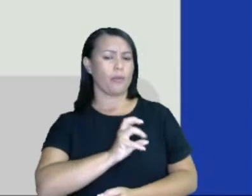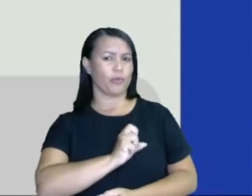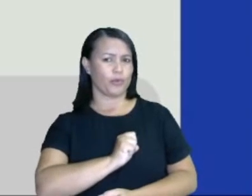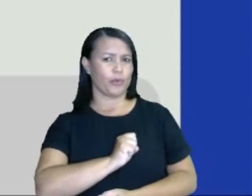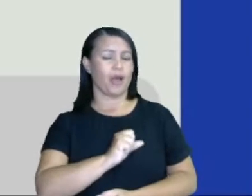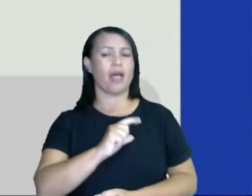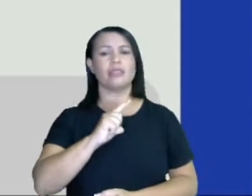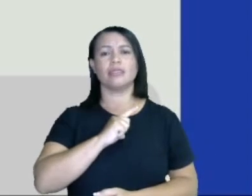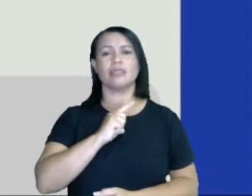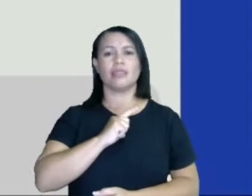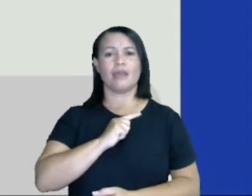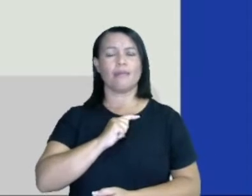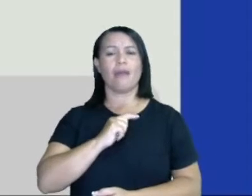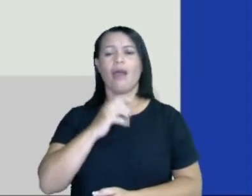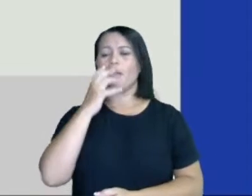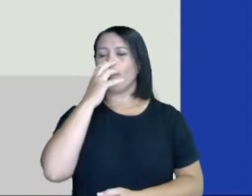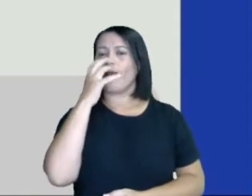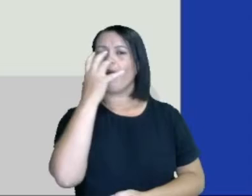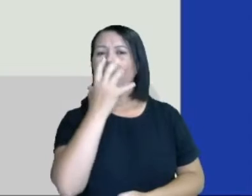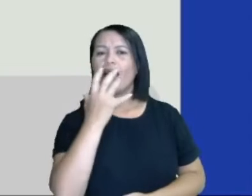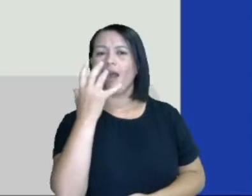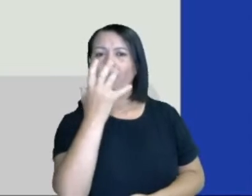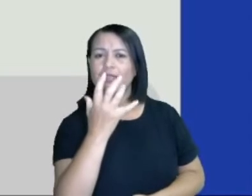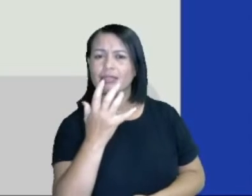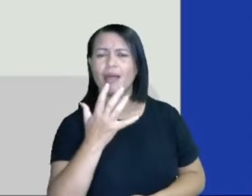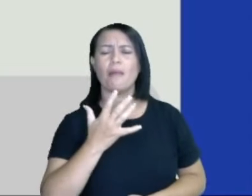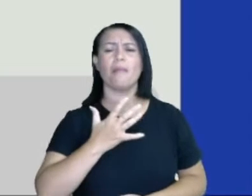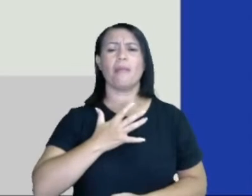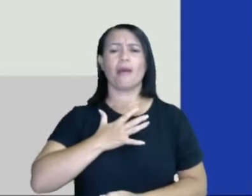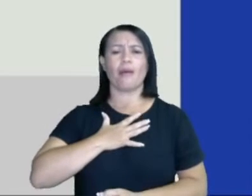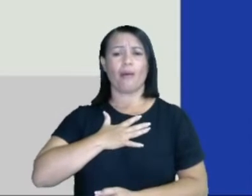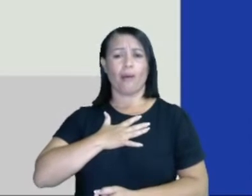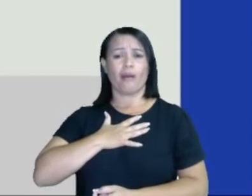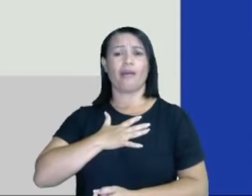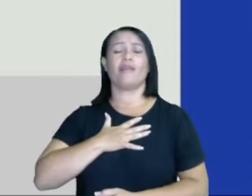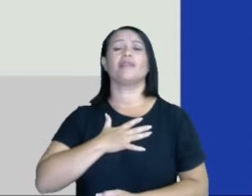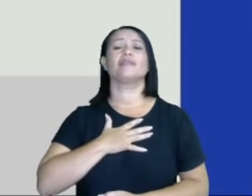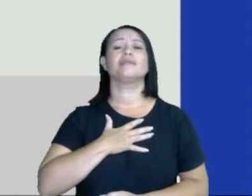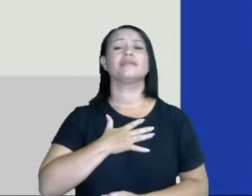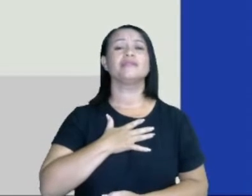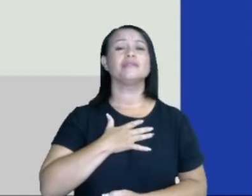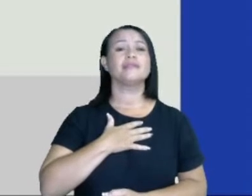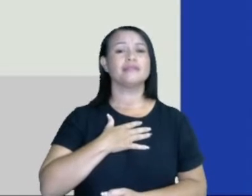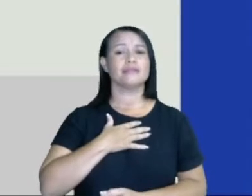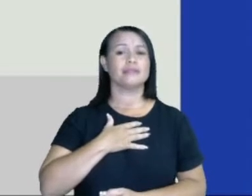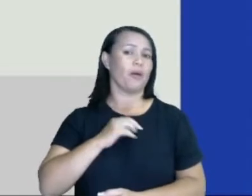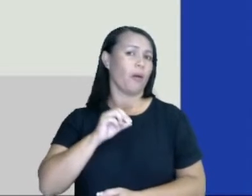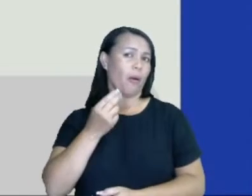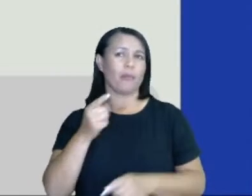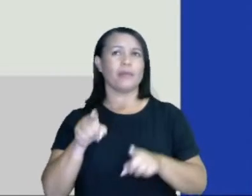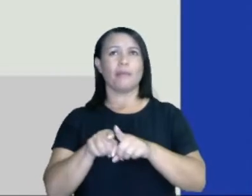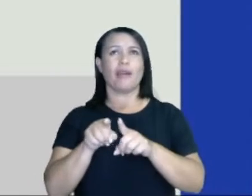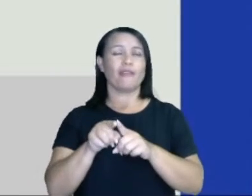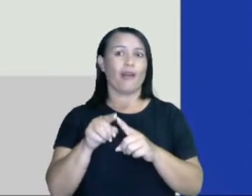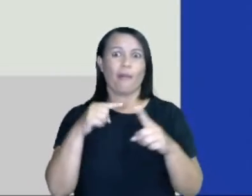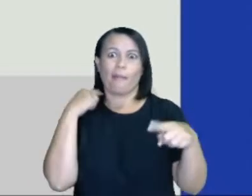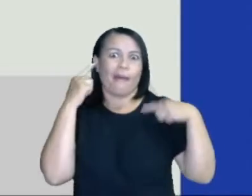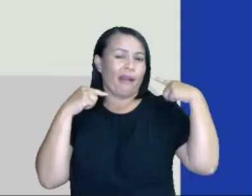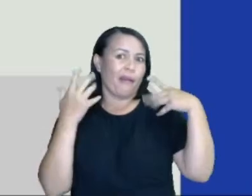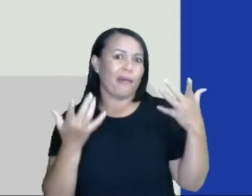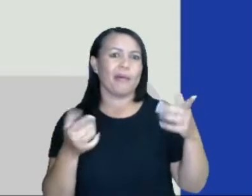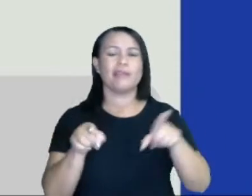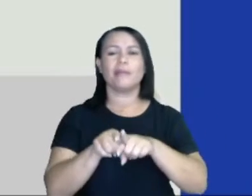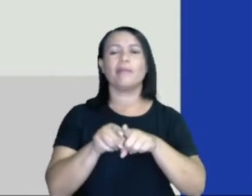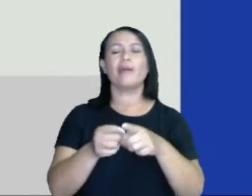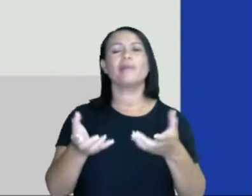gente tem me encanta, me gusta, me vuelve loco ou louca. Quando a gente